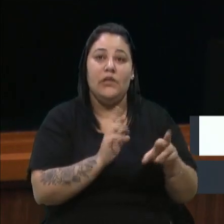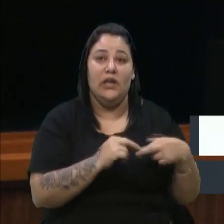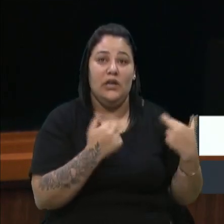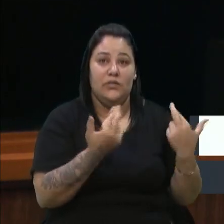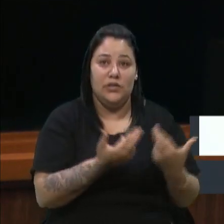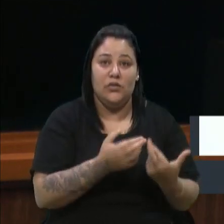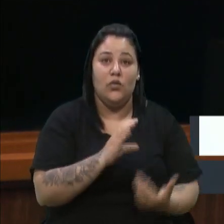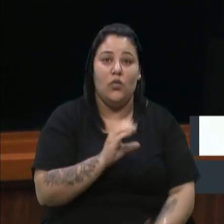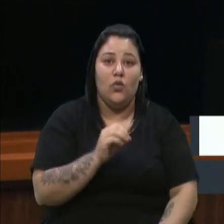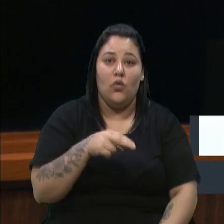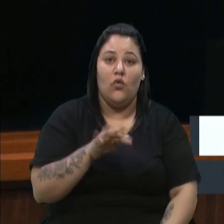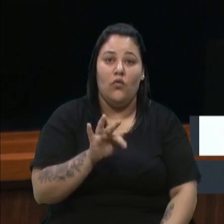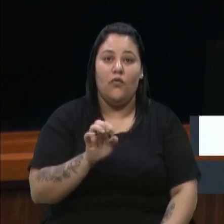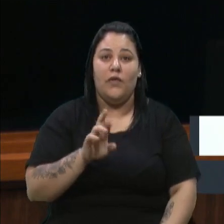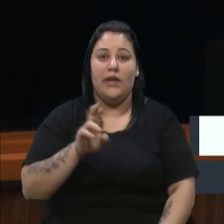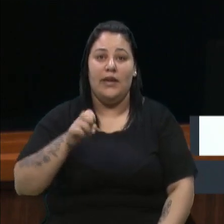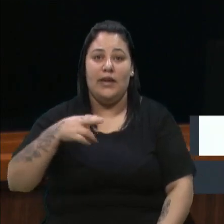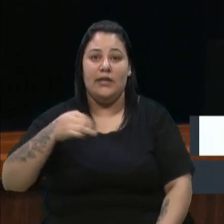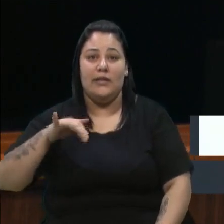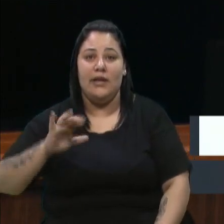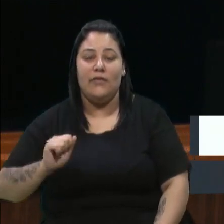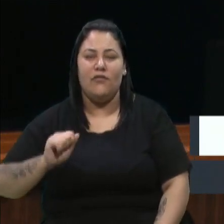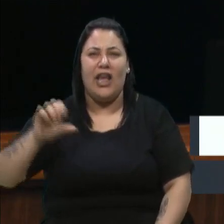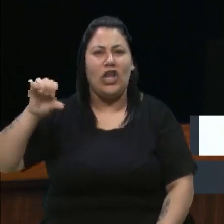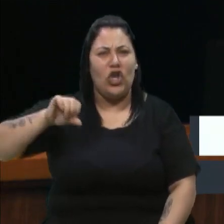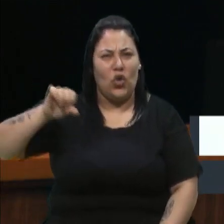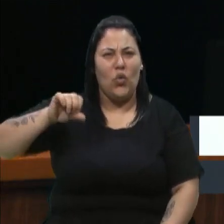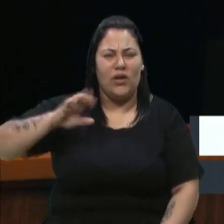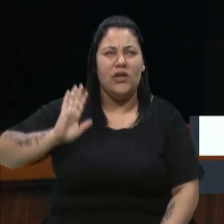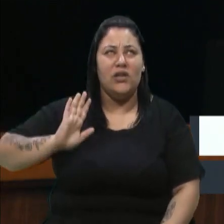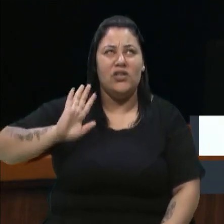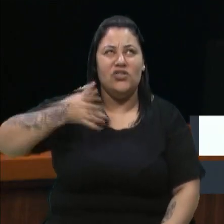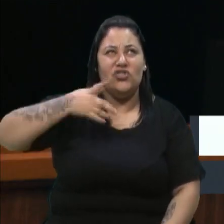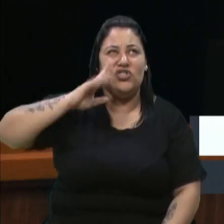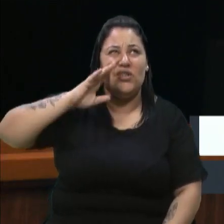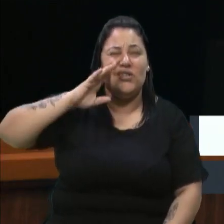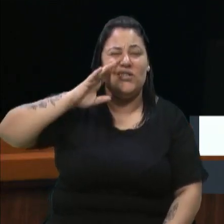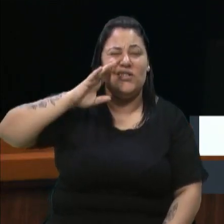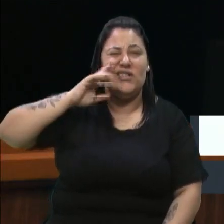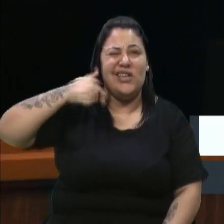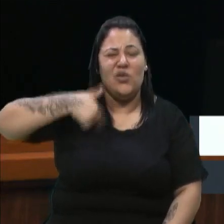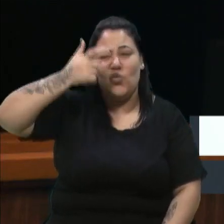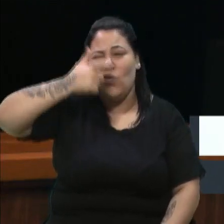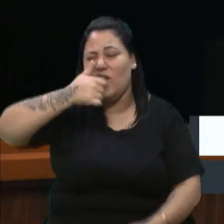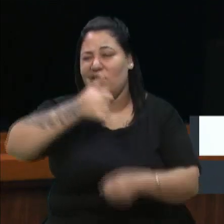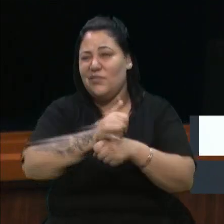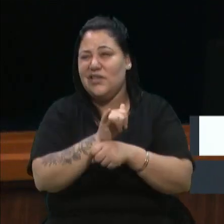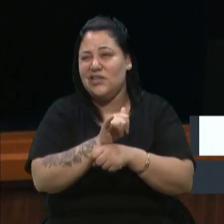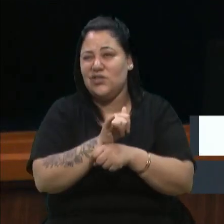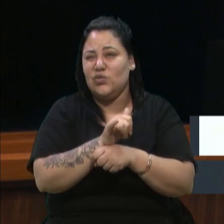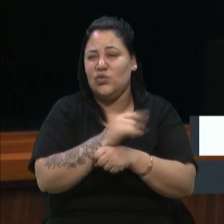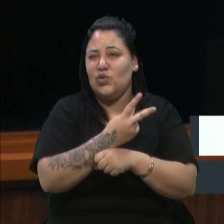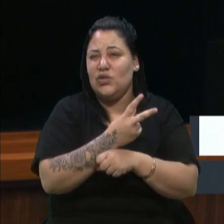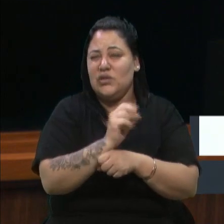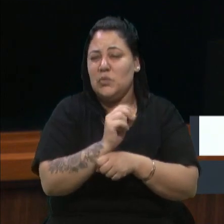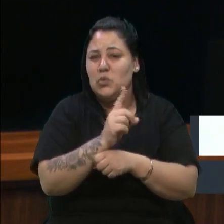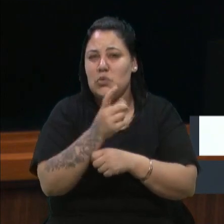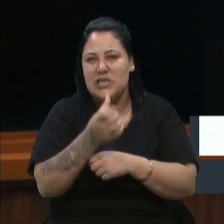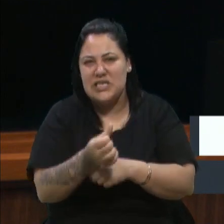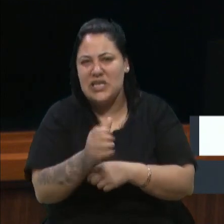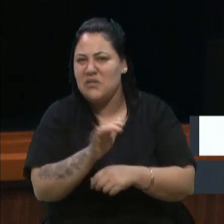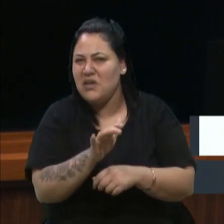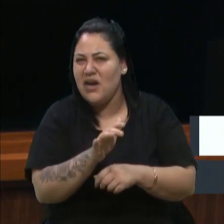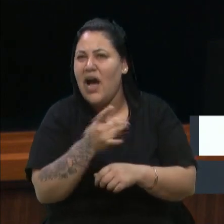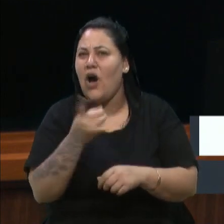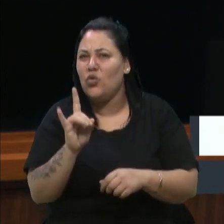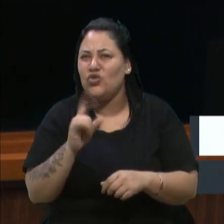A última tinha sido há alguns anos atrás, se eu não me engano, acho que foi 2016, a última,